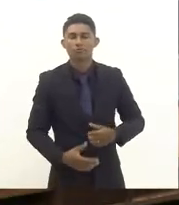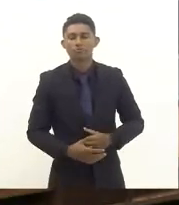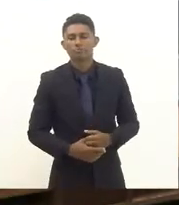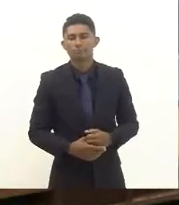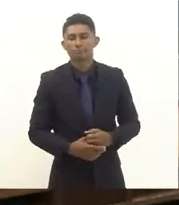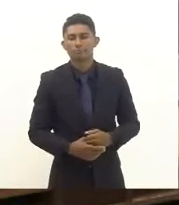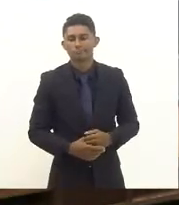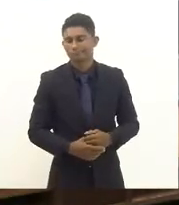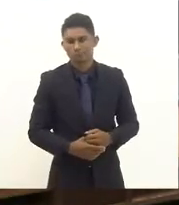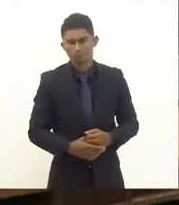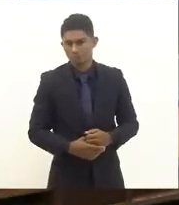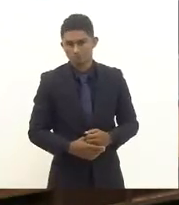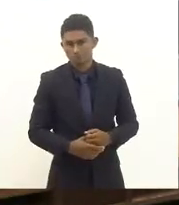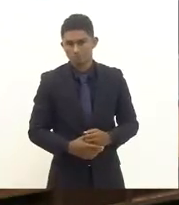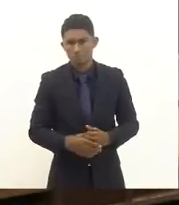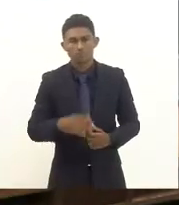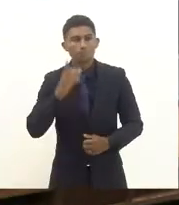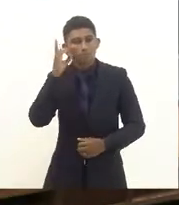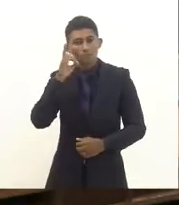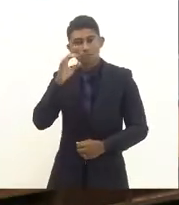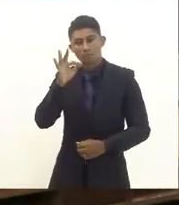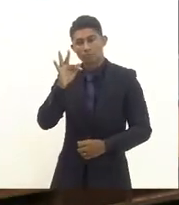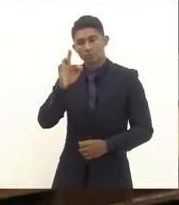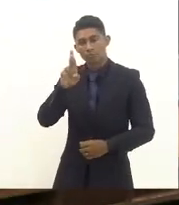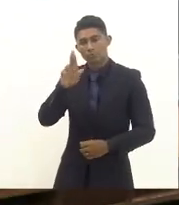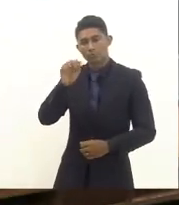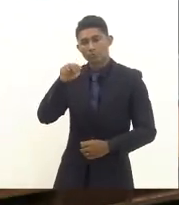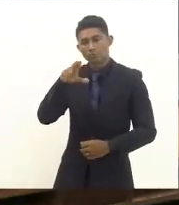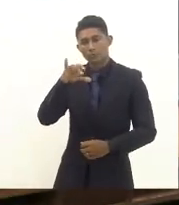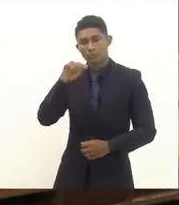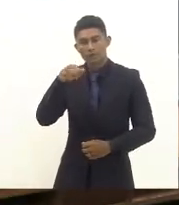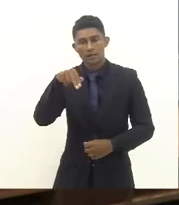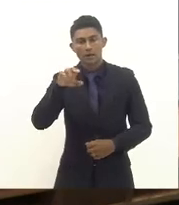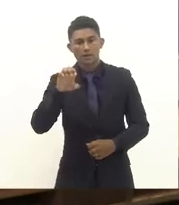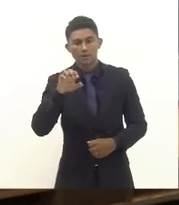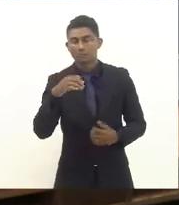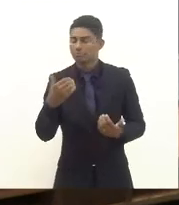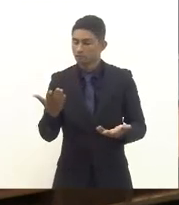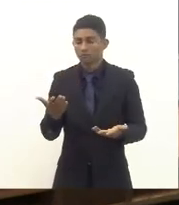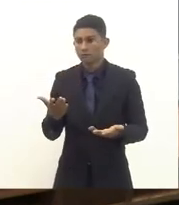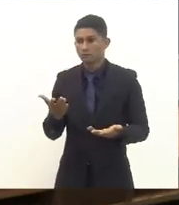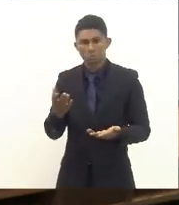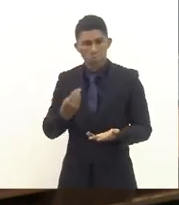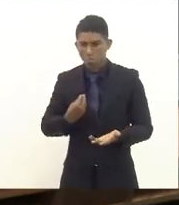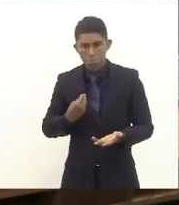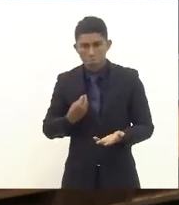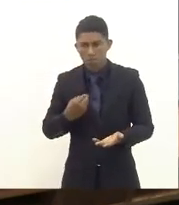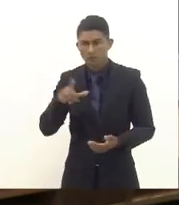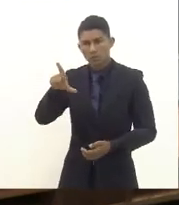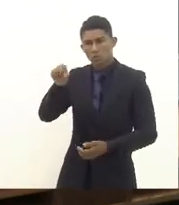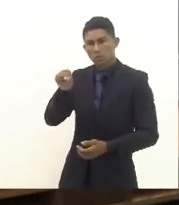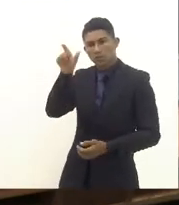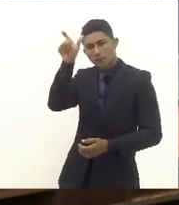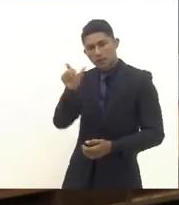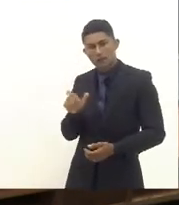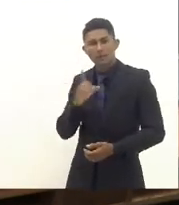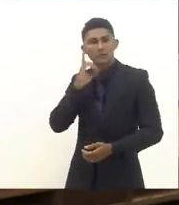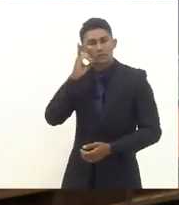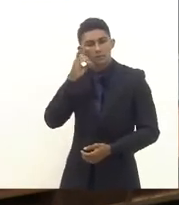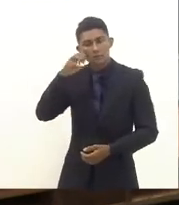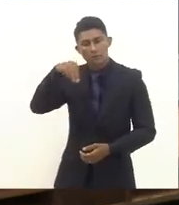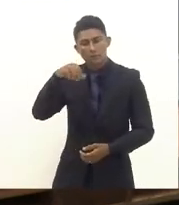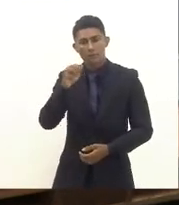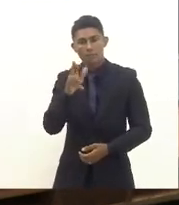e da Franciane Motta na presidência designar relator especial deputado mas partir